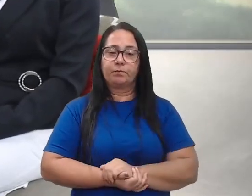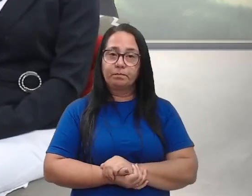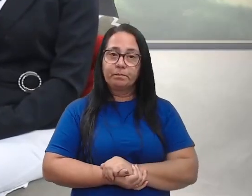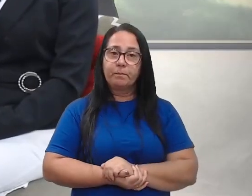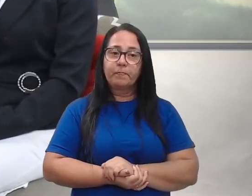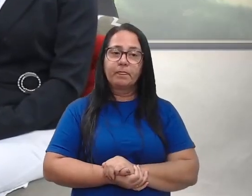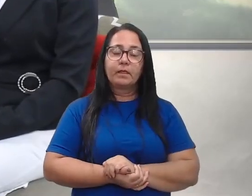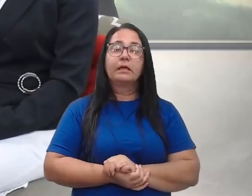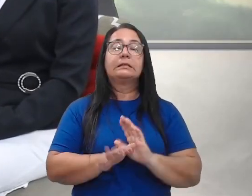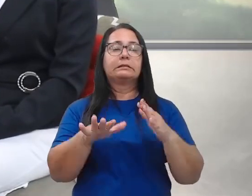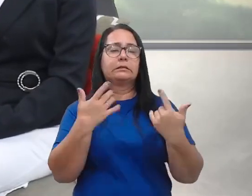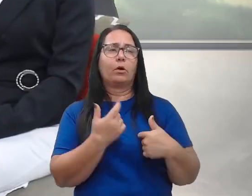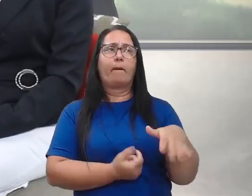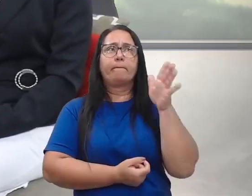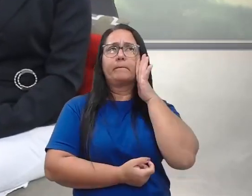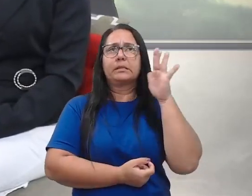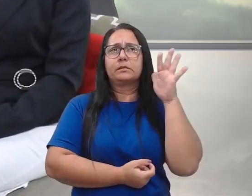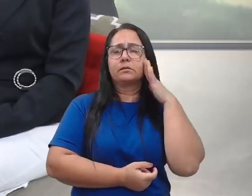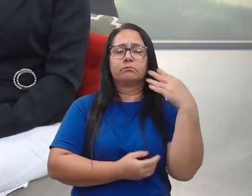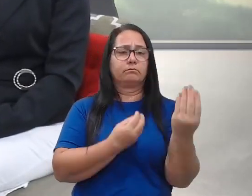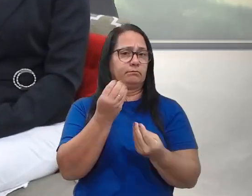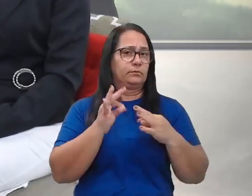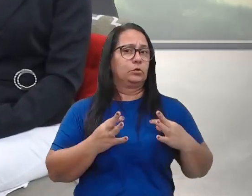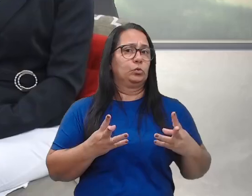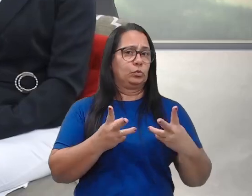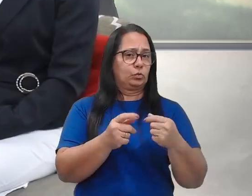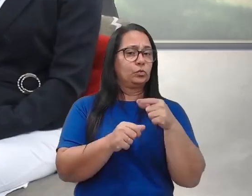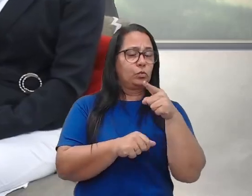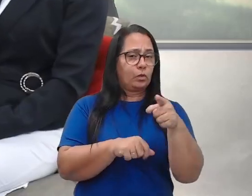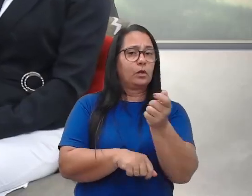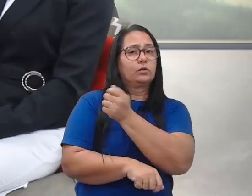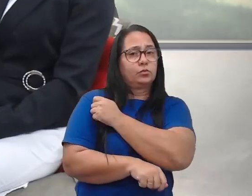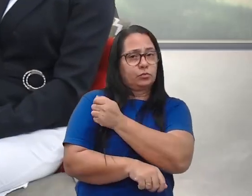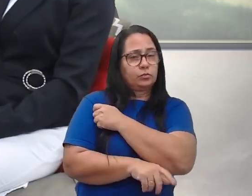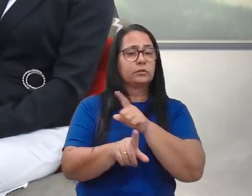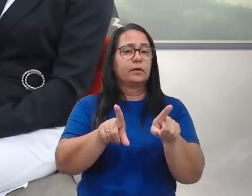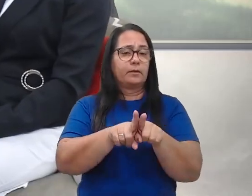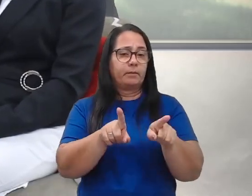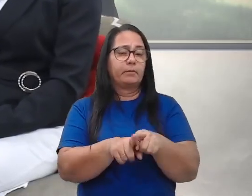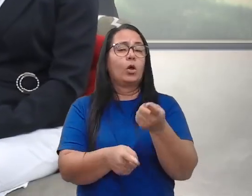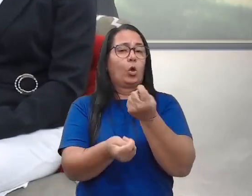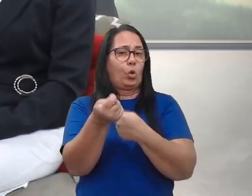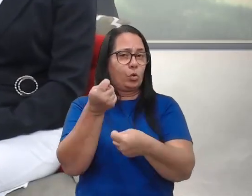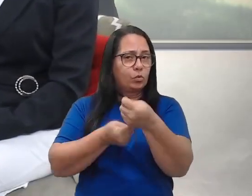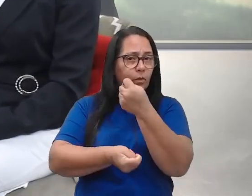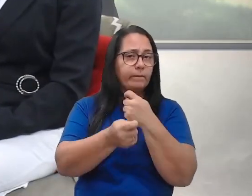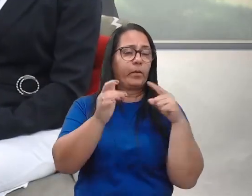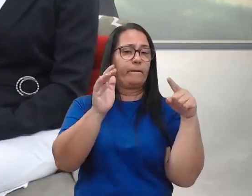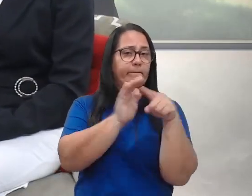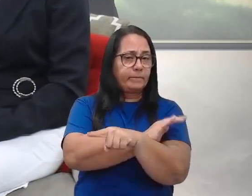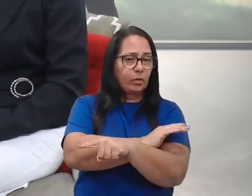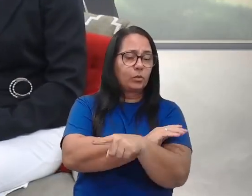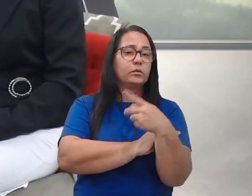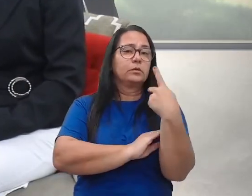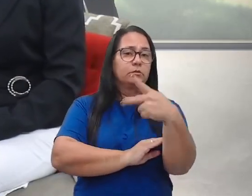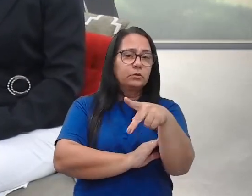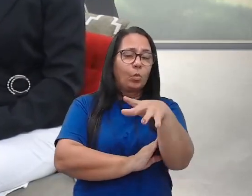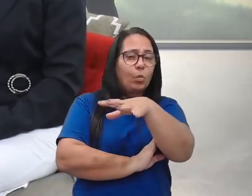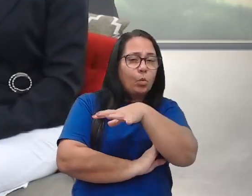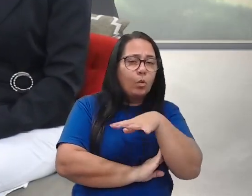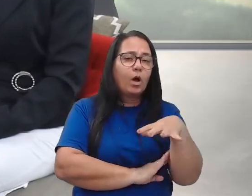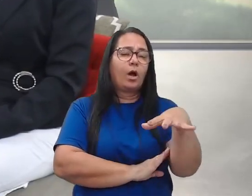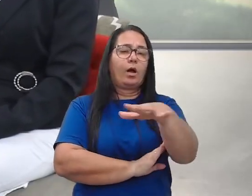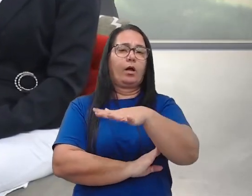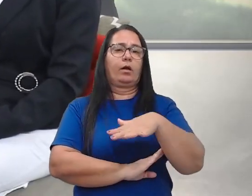que, além de tudo isso, ela também é estudante de economia. E aí eu vou fazer uma pergunta dentro do teu universo, dentro desse universo